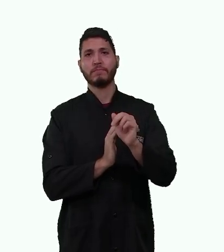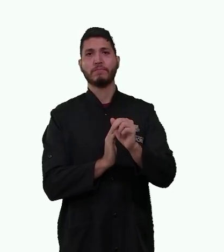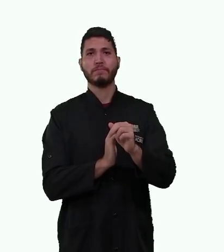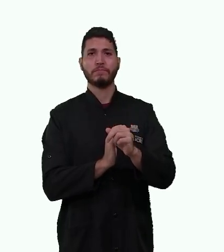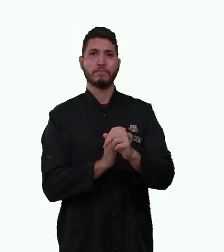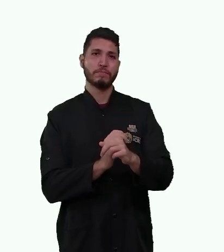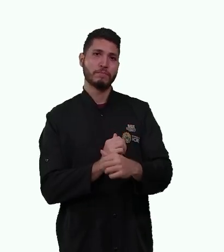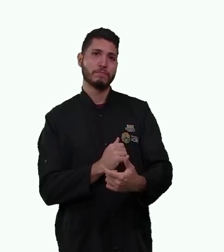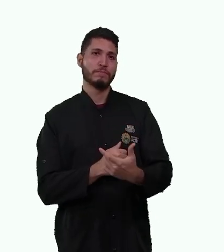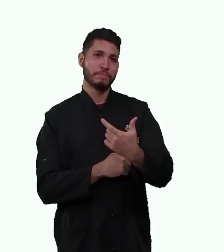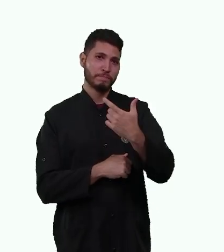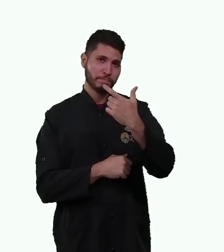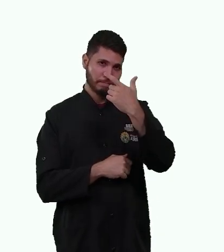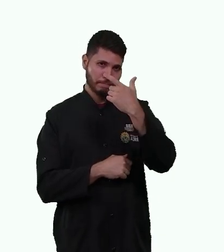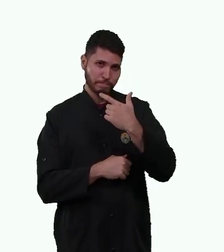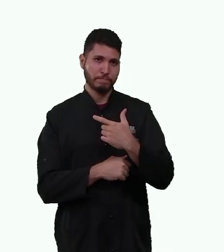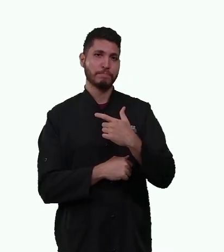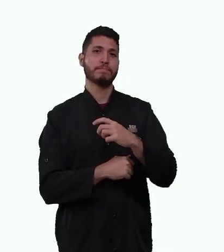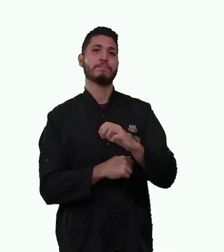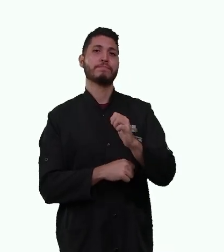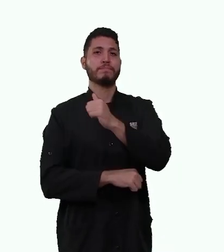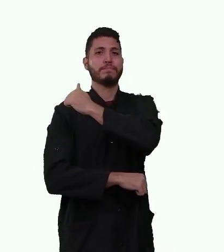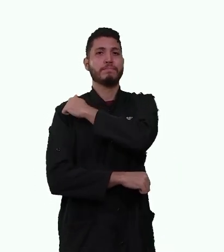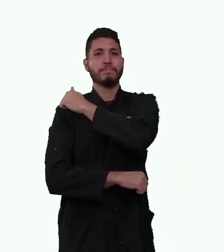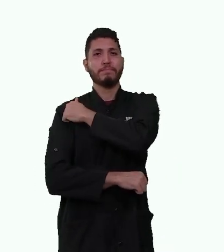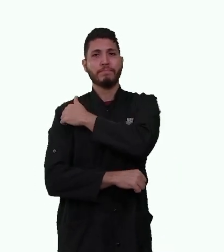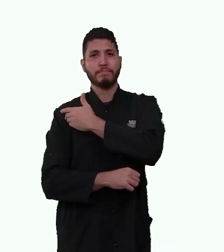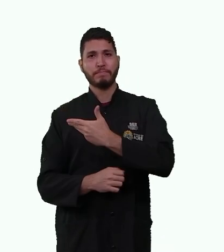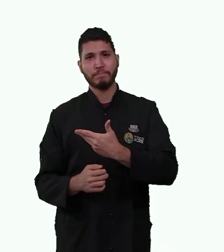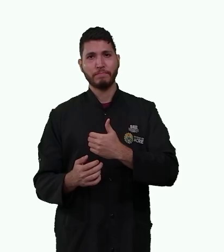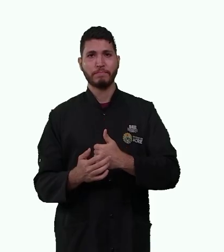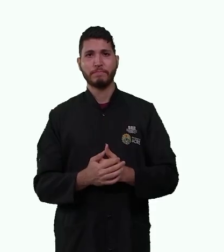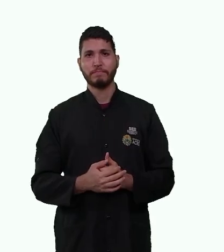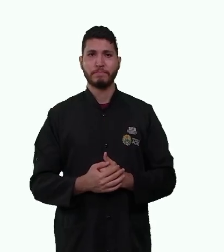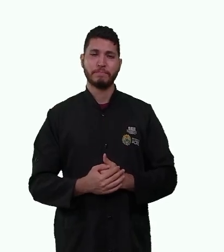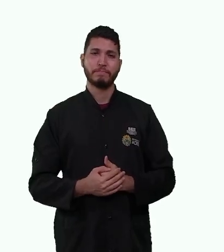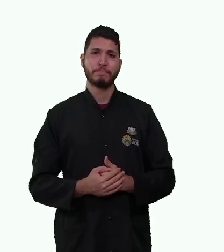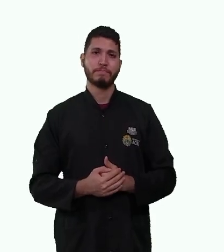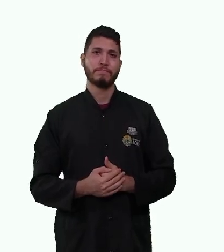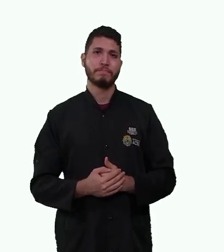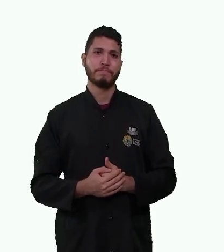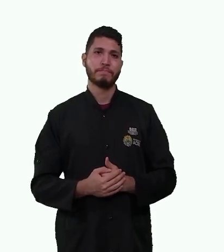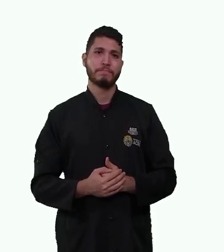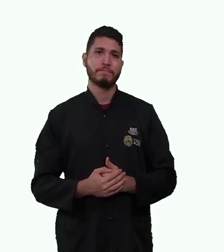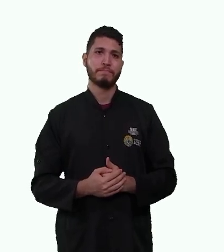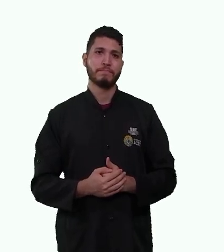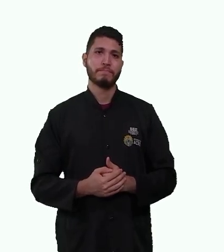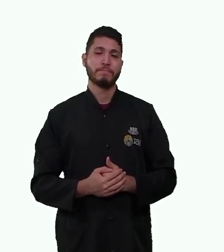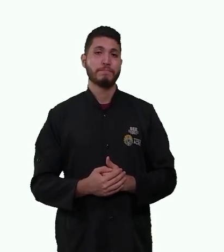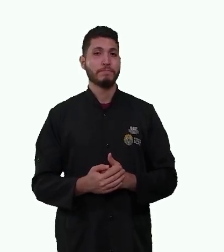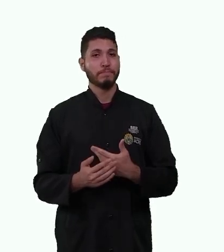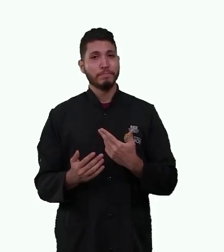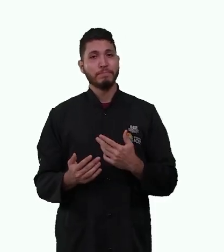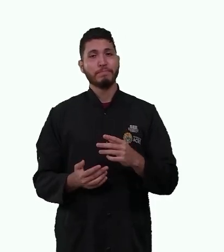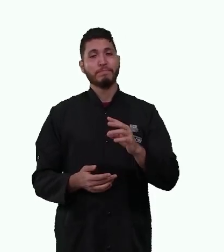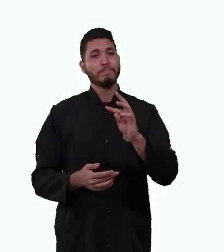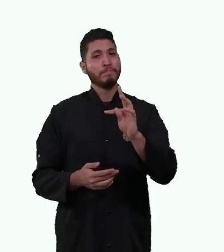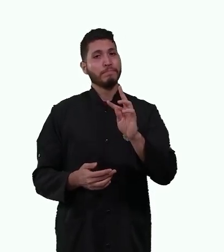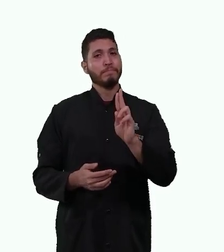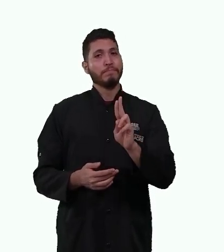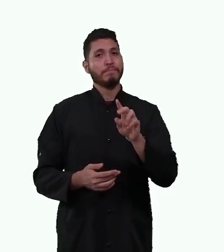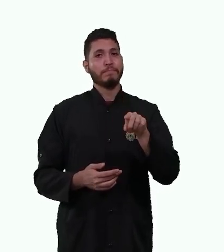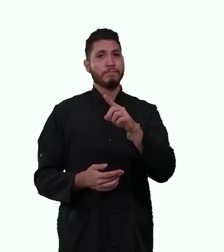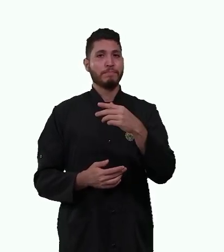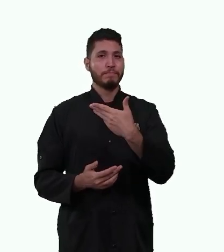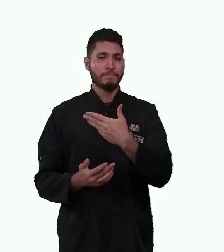sou estudiante. Para o pronome pessoal, tu eres. E o exemplo, tu eres inteligente.